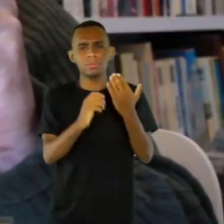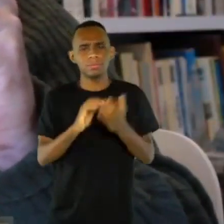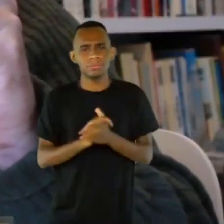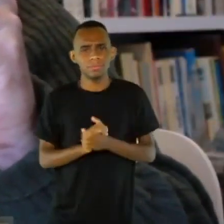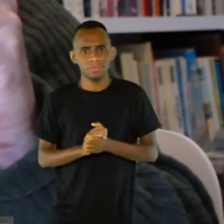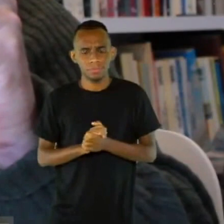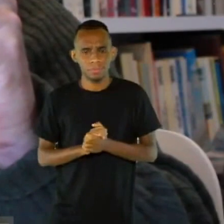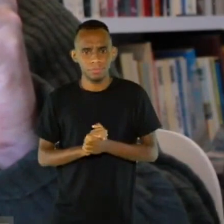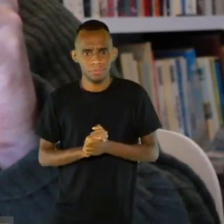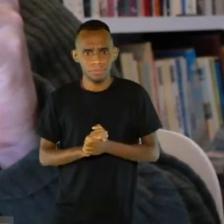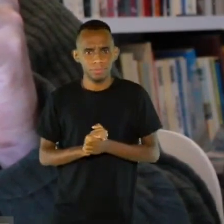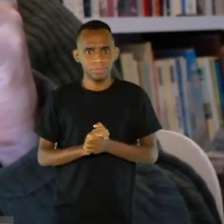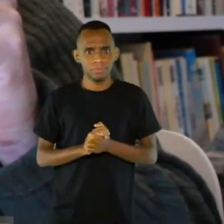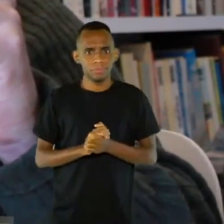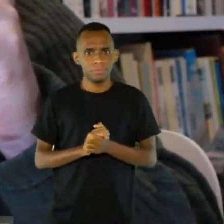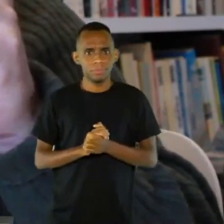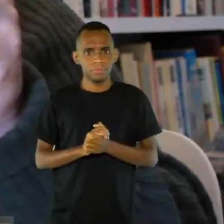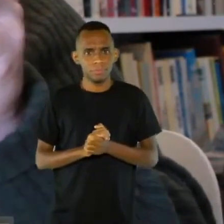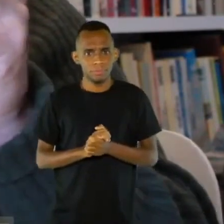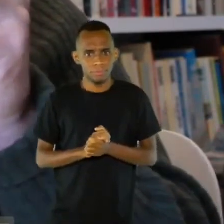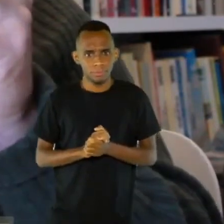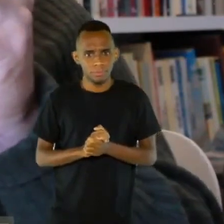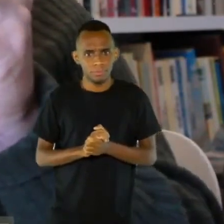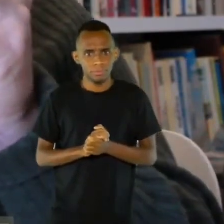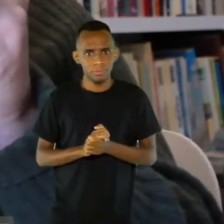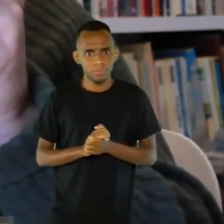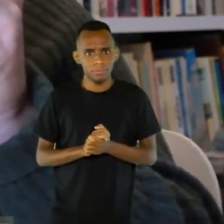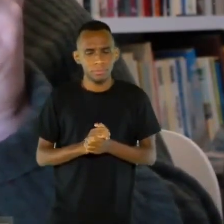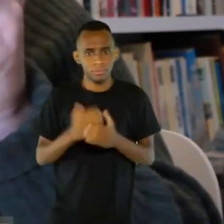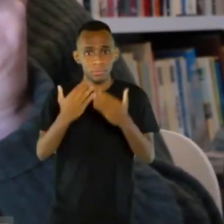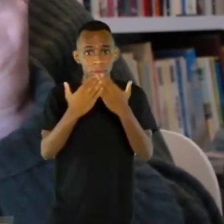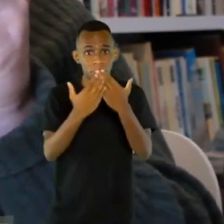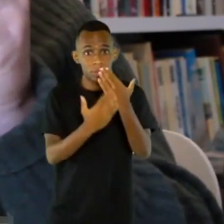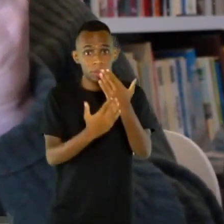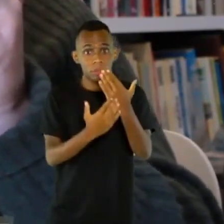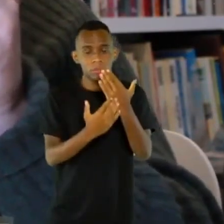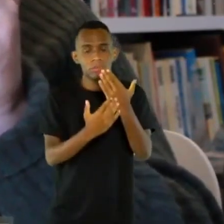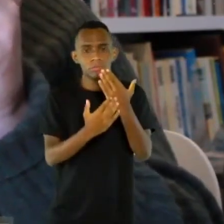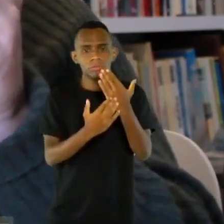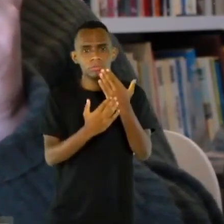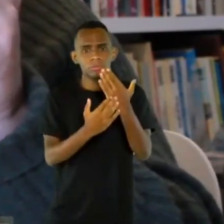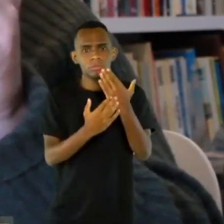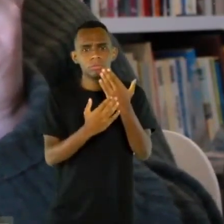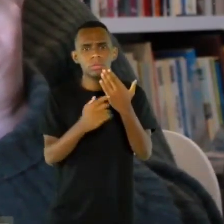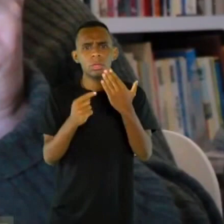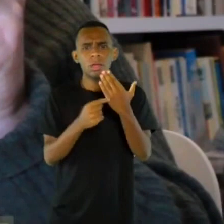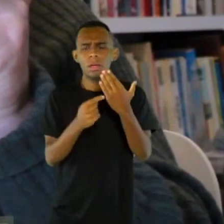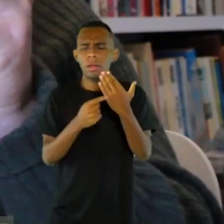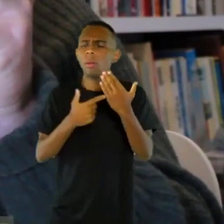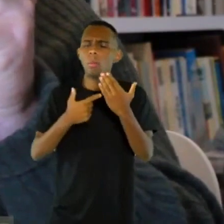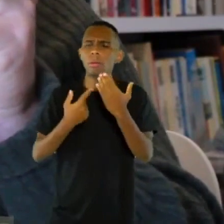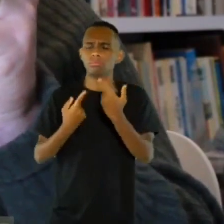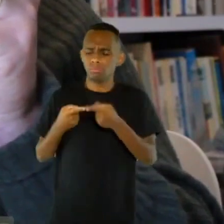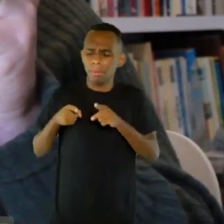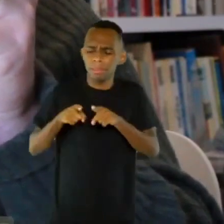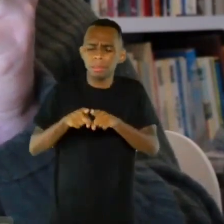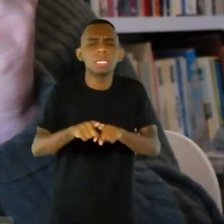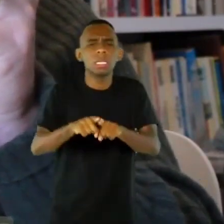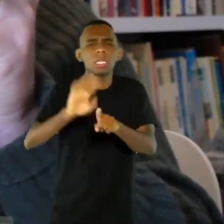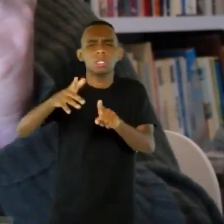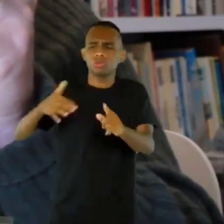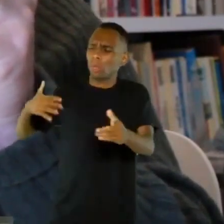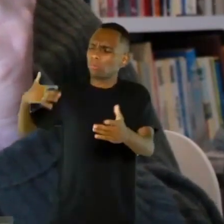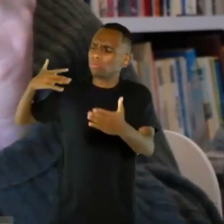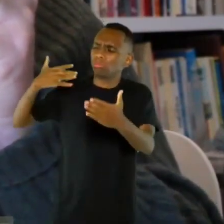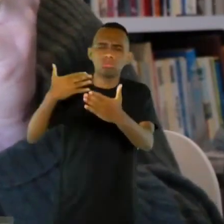que representa partes de uma pessoa. Aqui é uma capa que tem... É o Kiko. Kiko é uma velha parceria também.